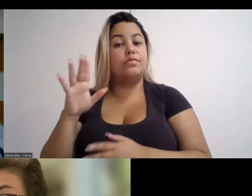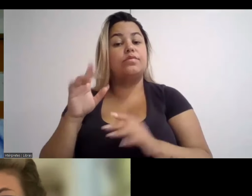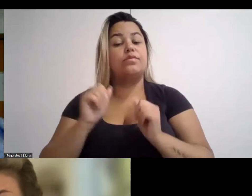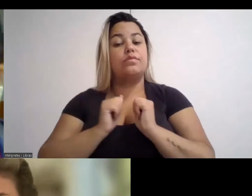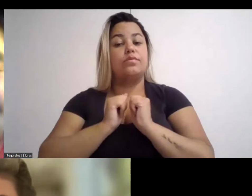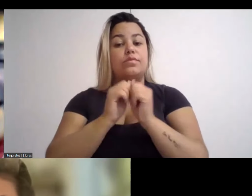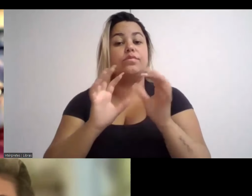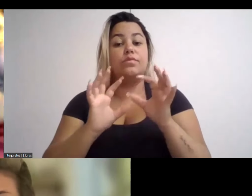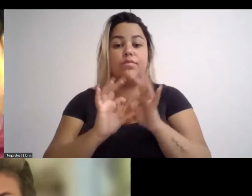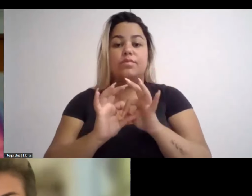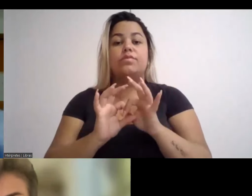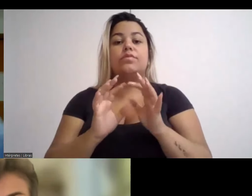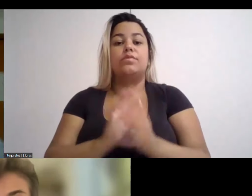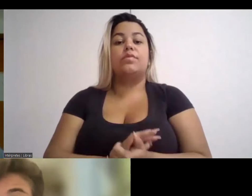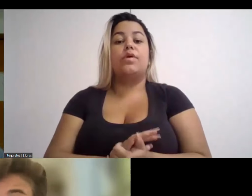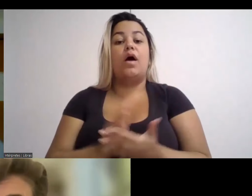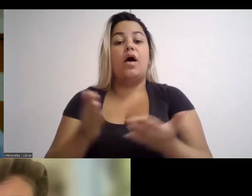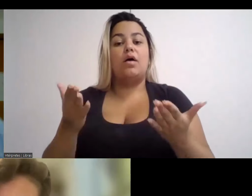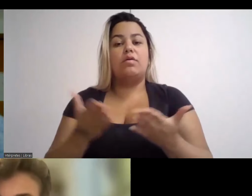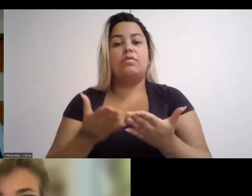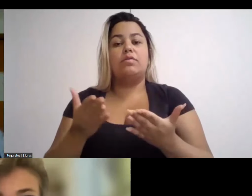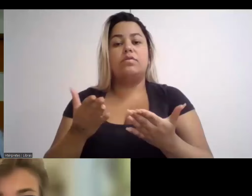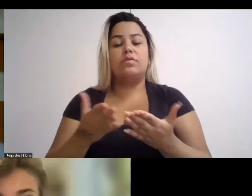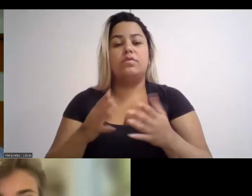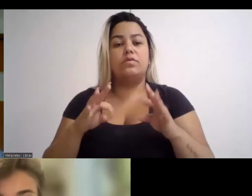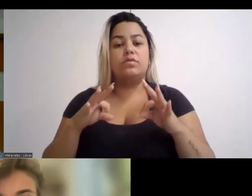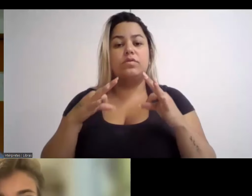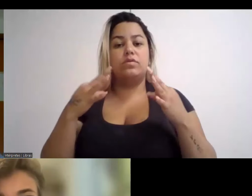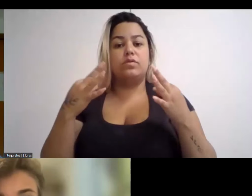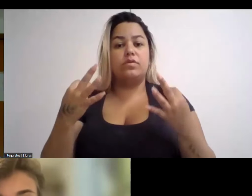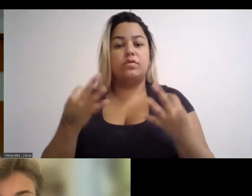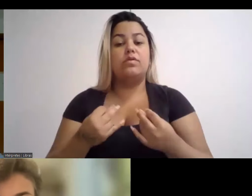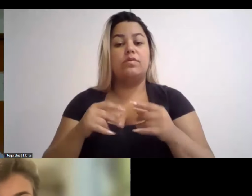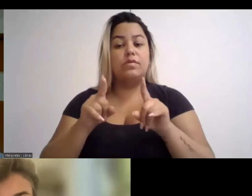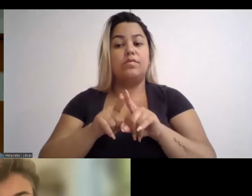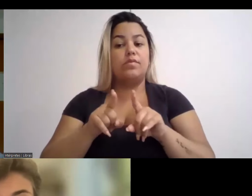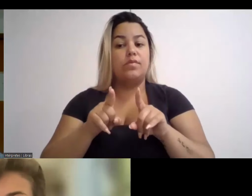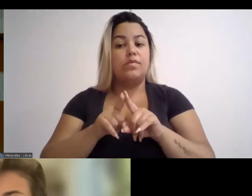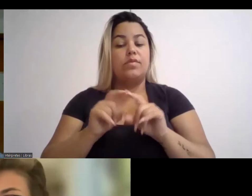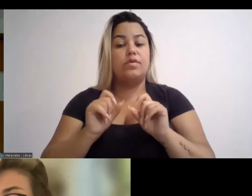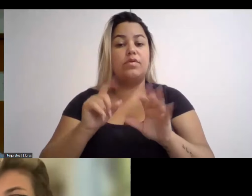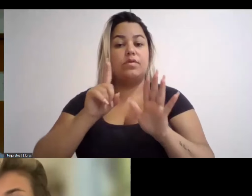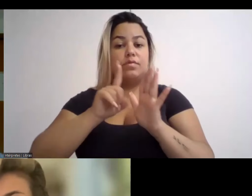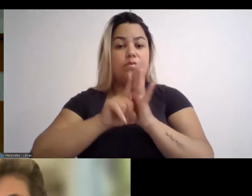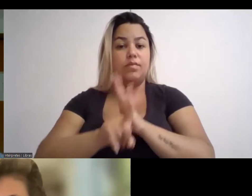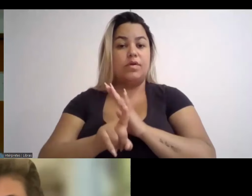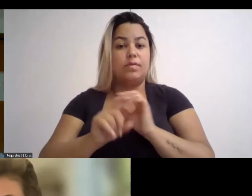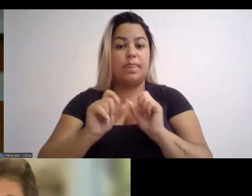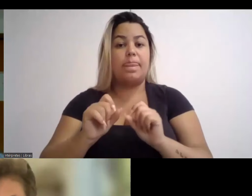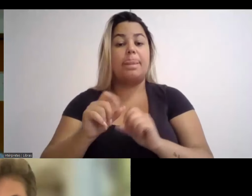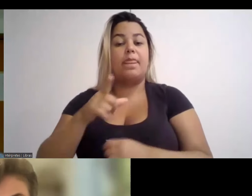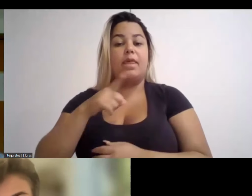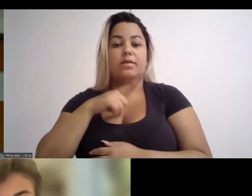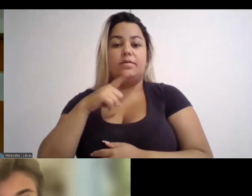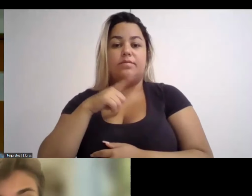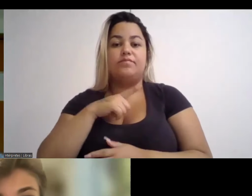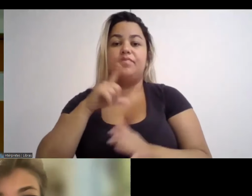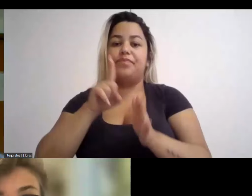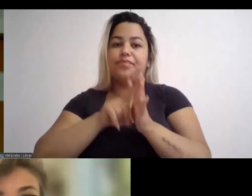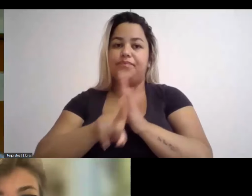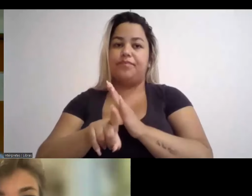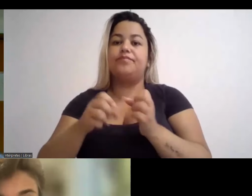E agora eu gostaria de convidar todo mundo para a gente passar agora para o momento de perguntas. Vieram algumas perguntas aqui no chat,